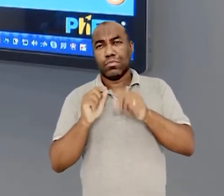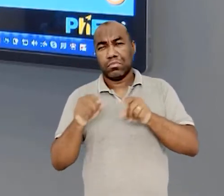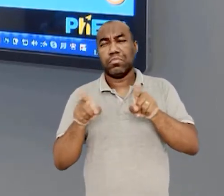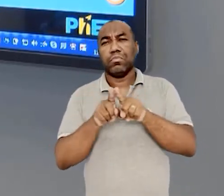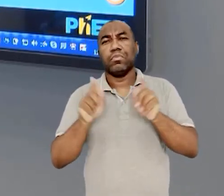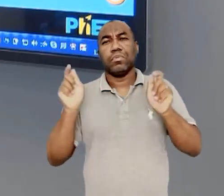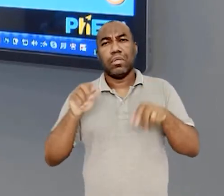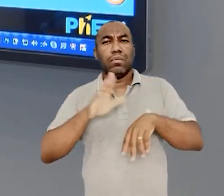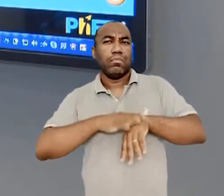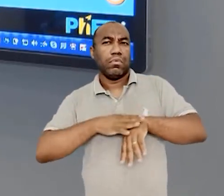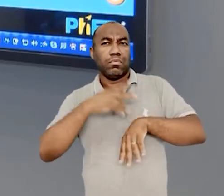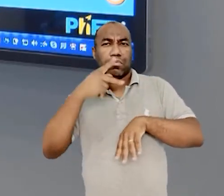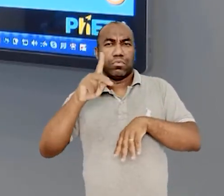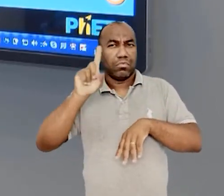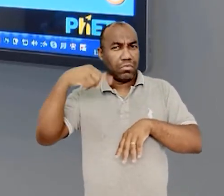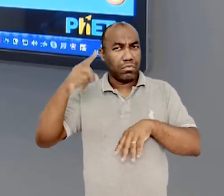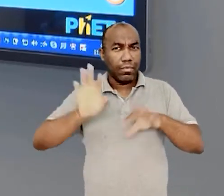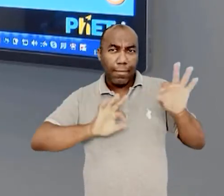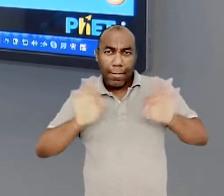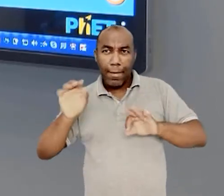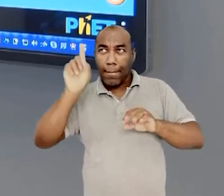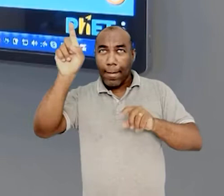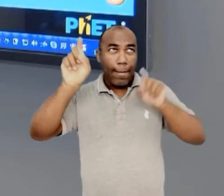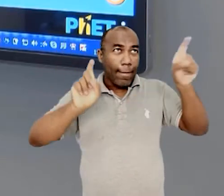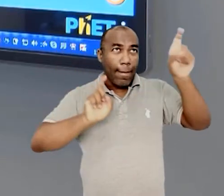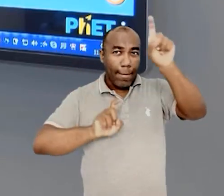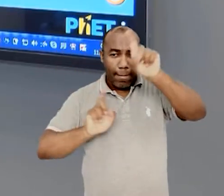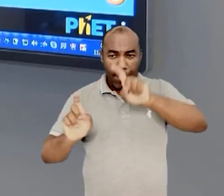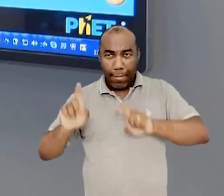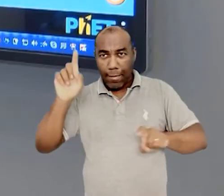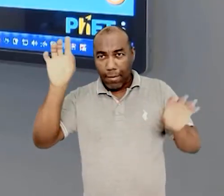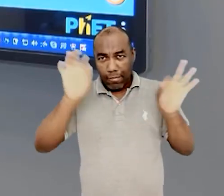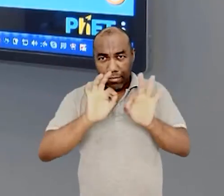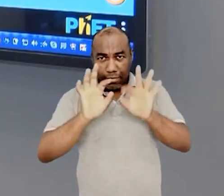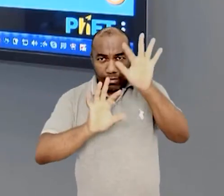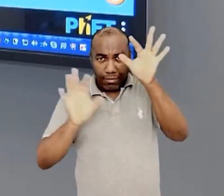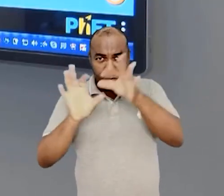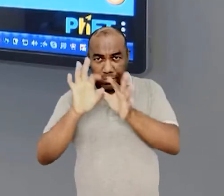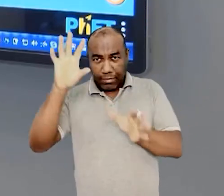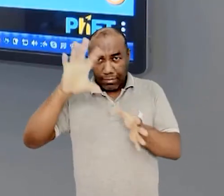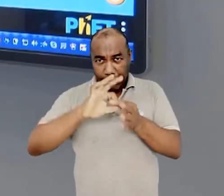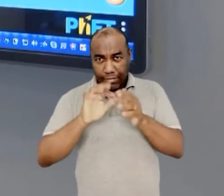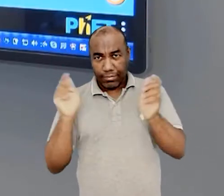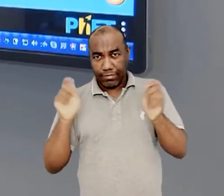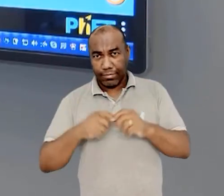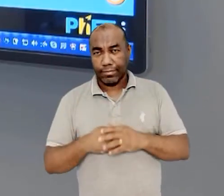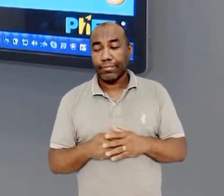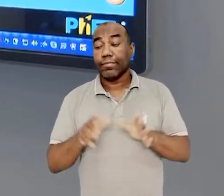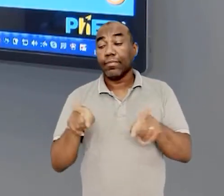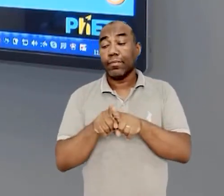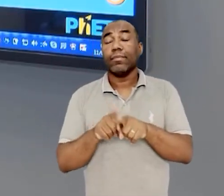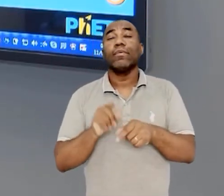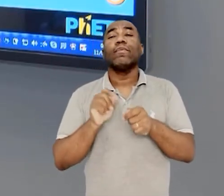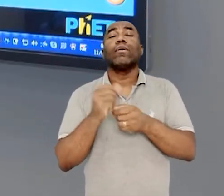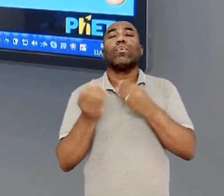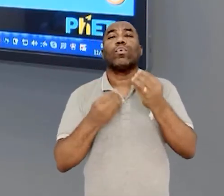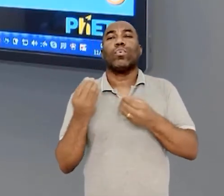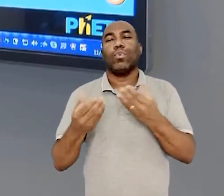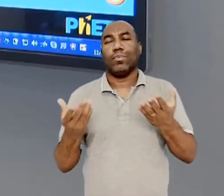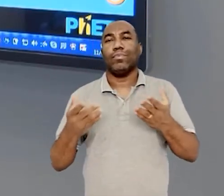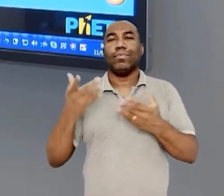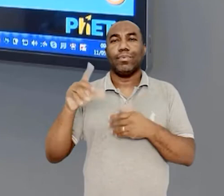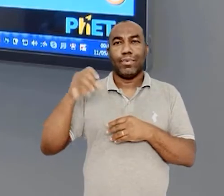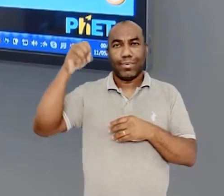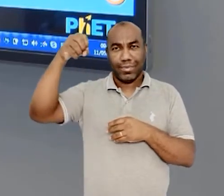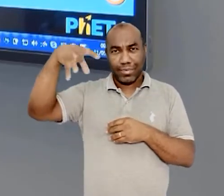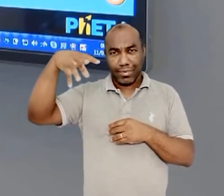pode montar o seu circuito facilmente. Veja, eu vou conectar a minha lâmpada aqui na extremidade do circuito, e aí é importante você